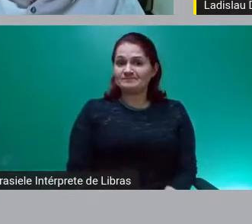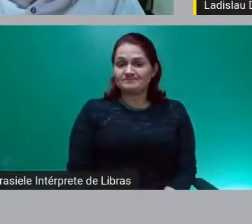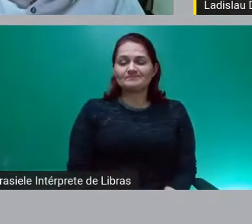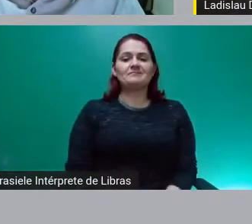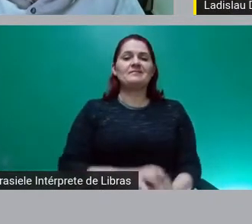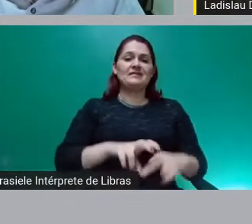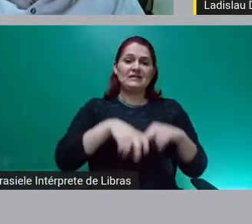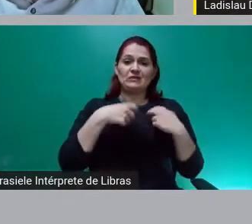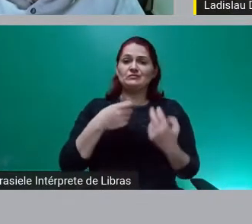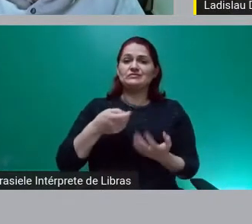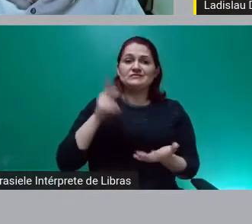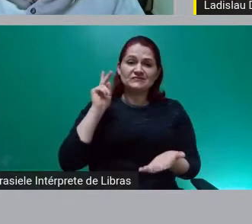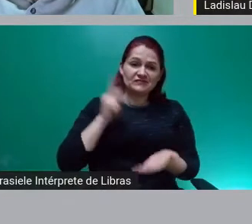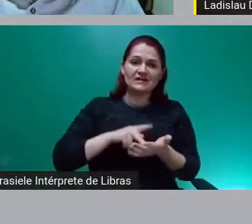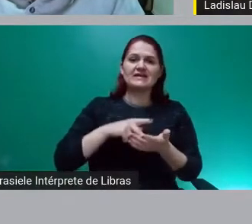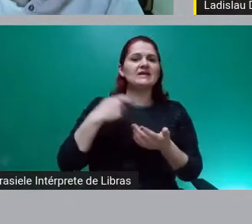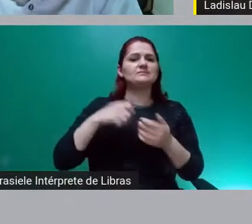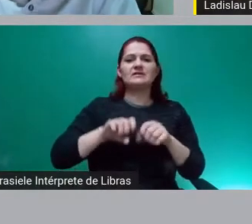destruir isso.